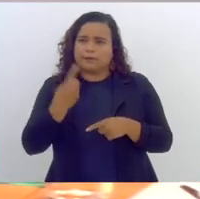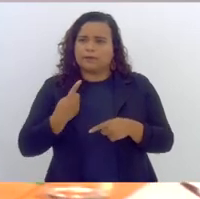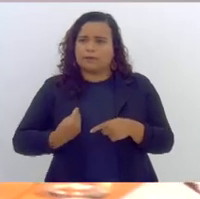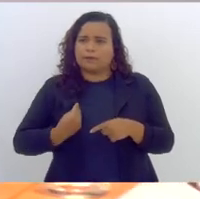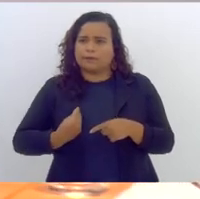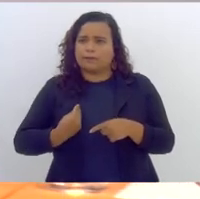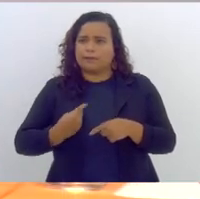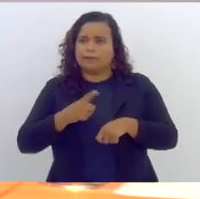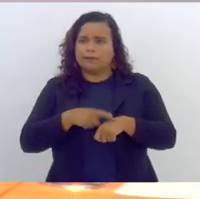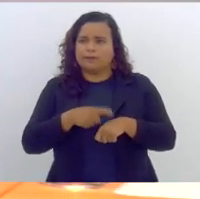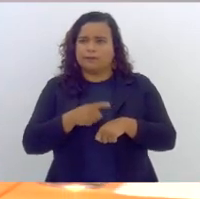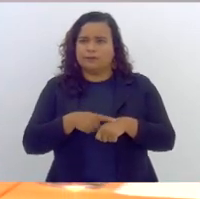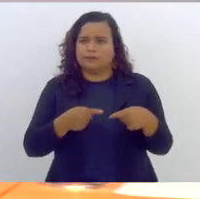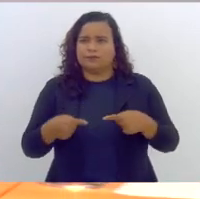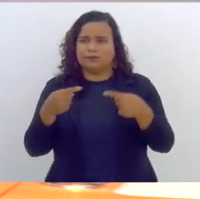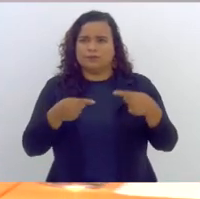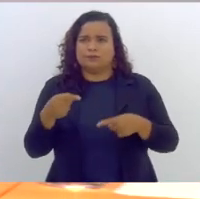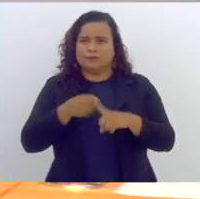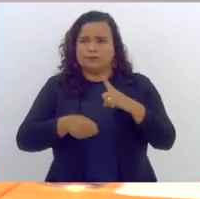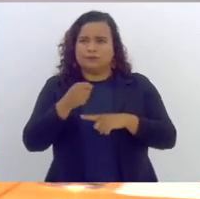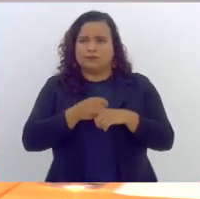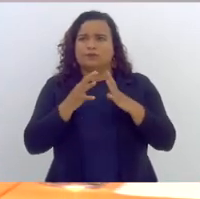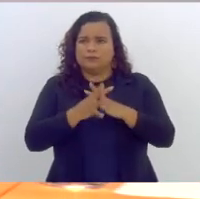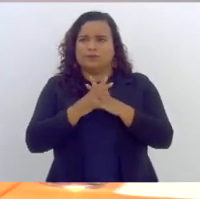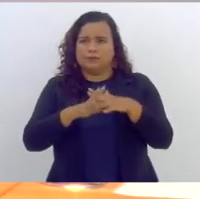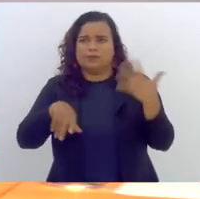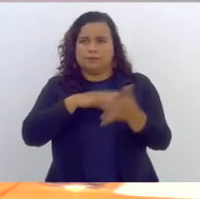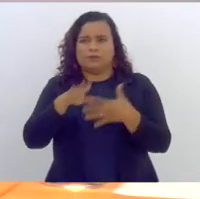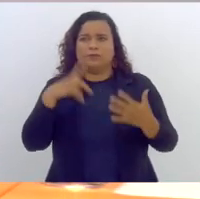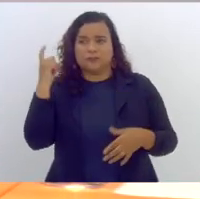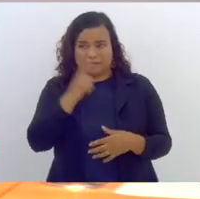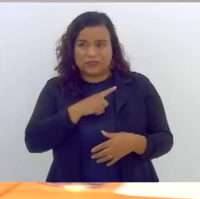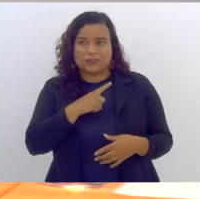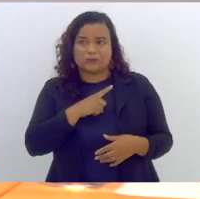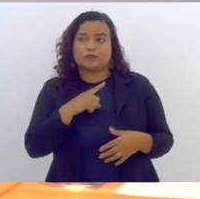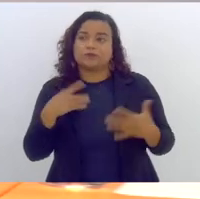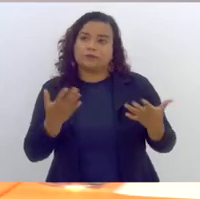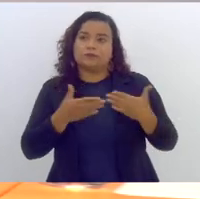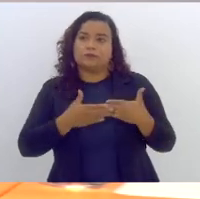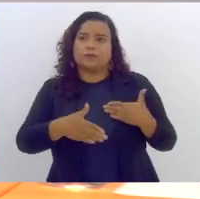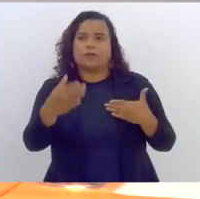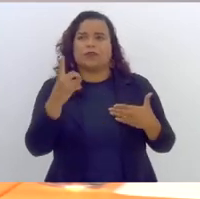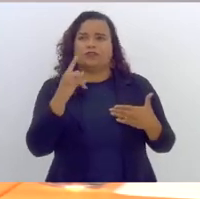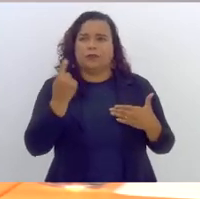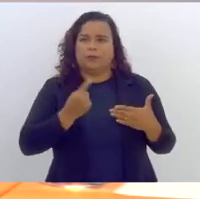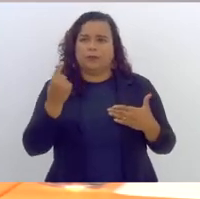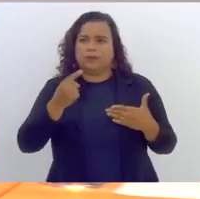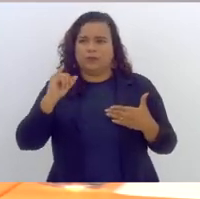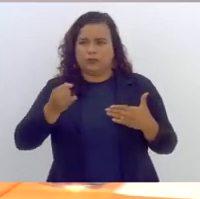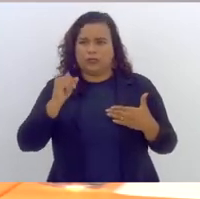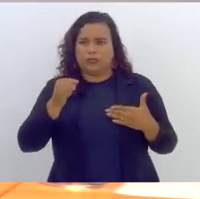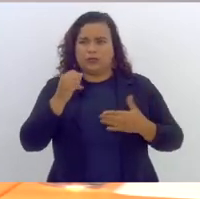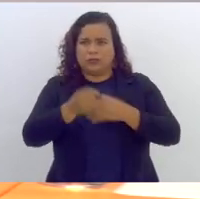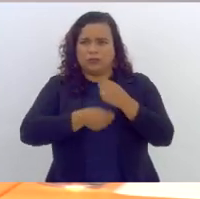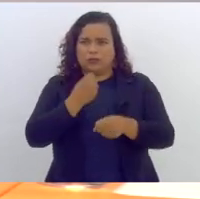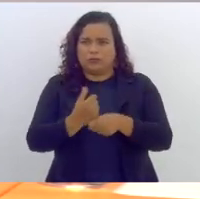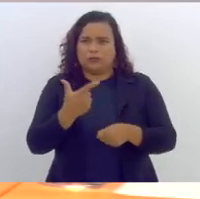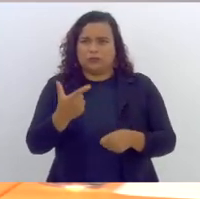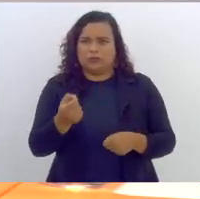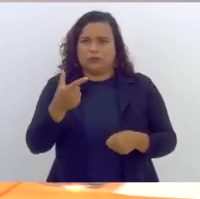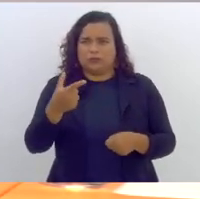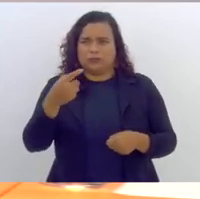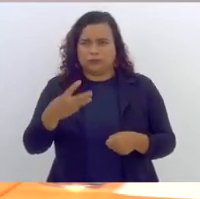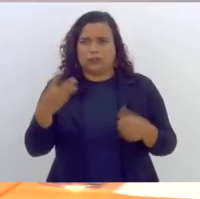é tempos políticos e sociais bem conturbados e a partir de primeiro de janeiro de 2023 isso vai piorar